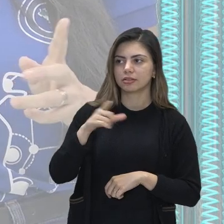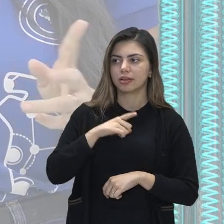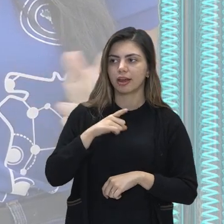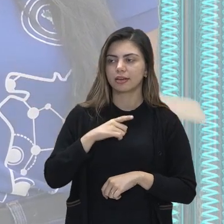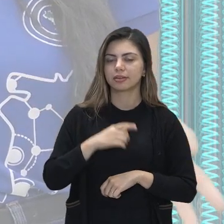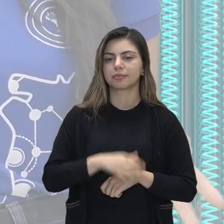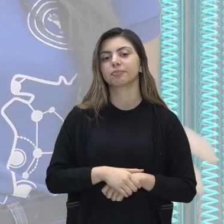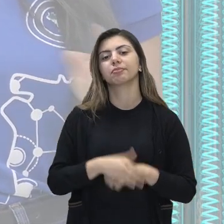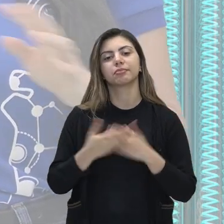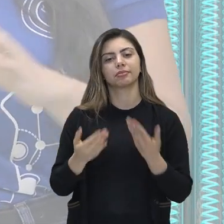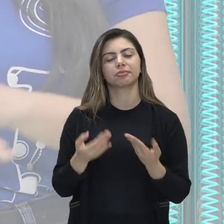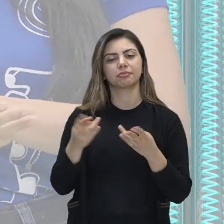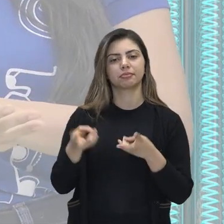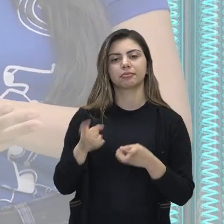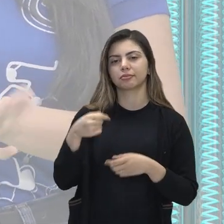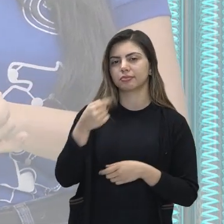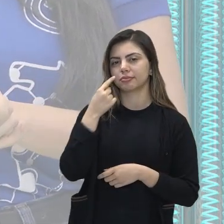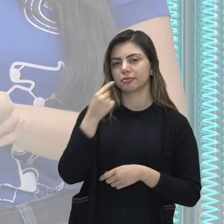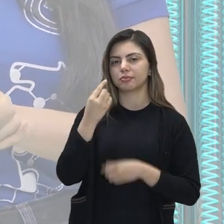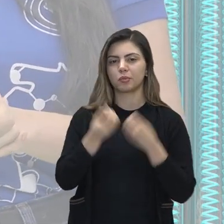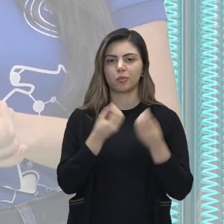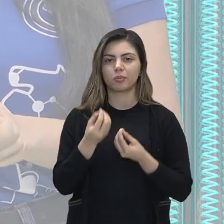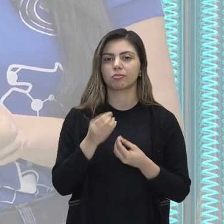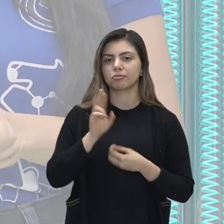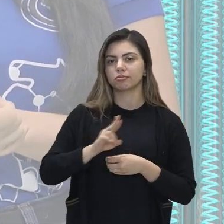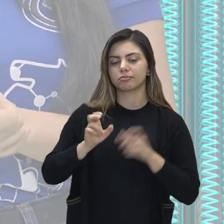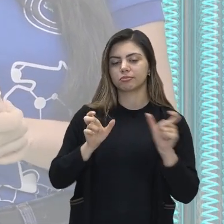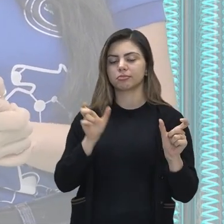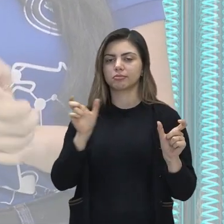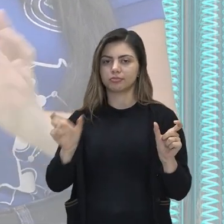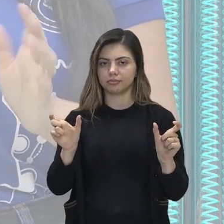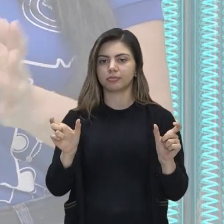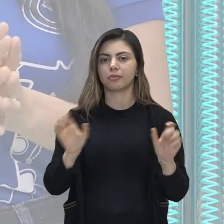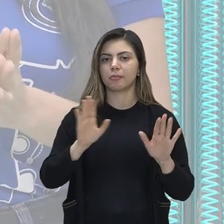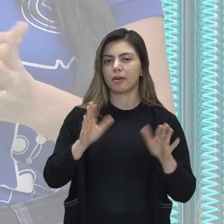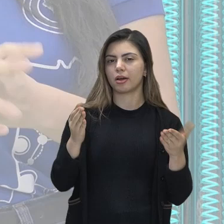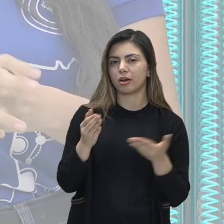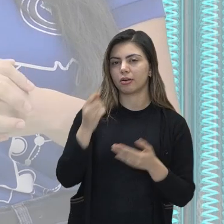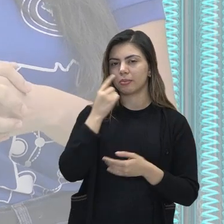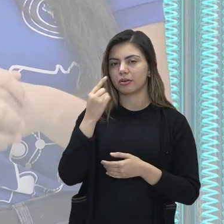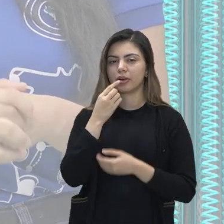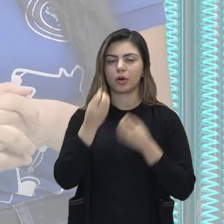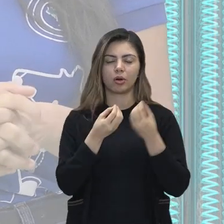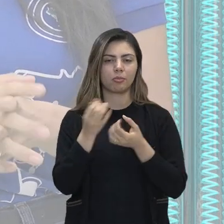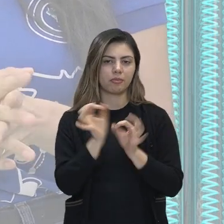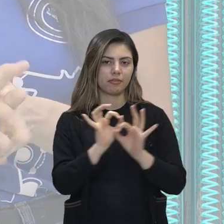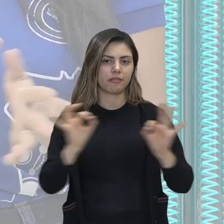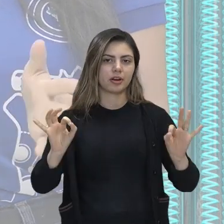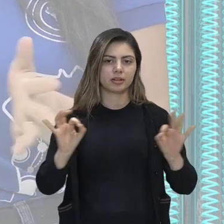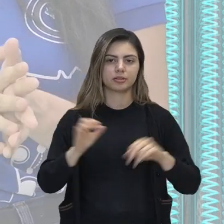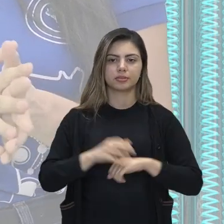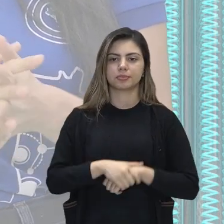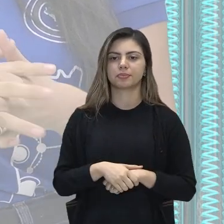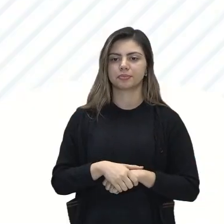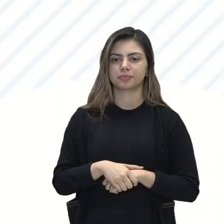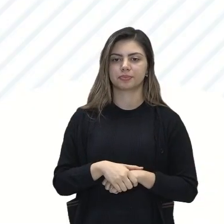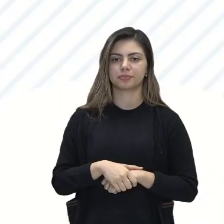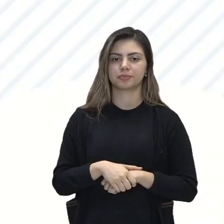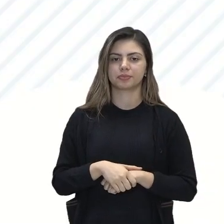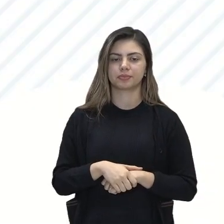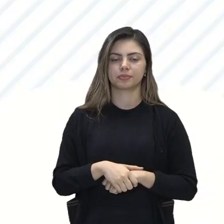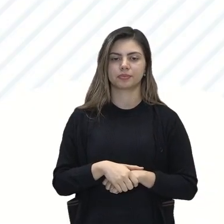aqui os usos de some e any e vamos observar isso em algumas frases juntos agora, ok? Let's